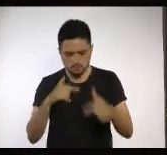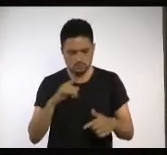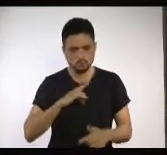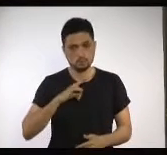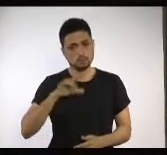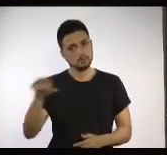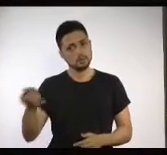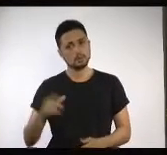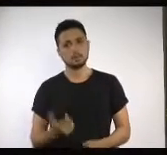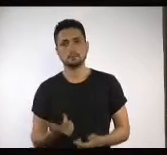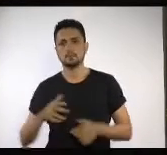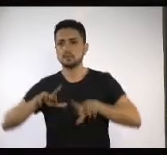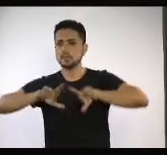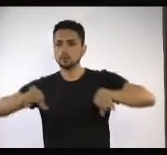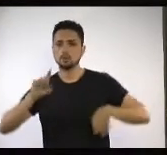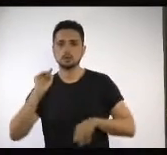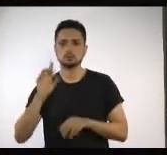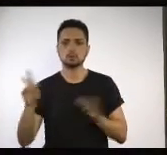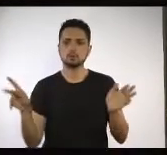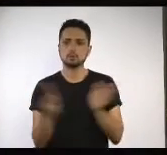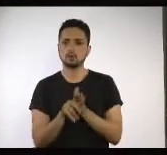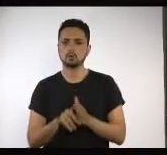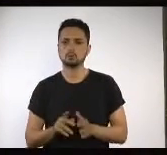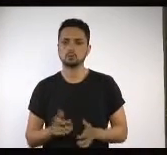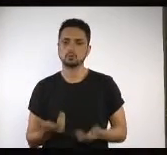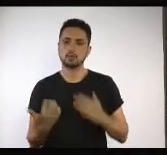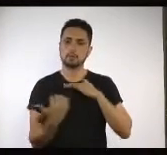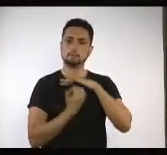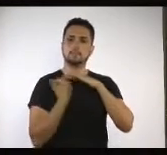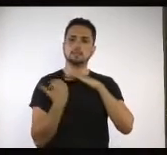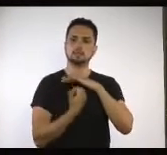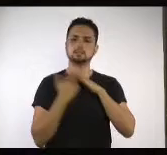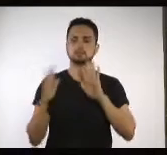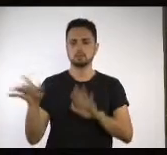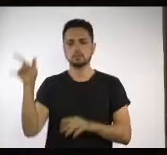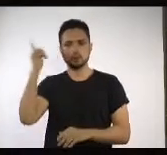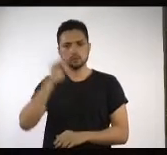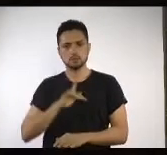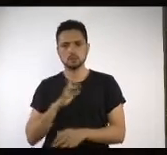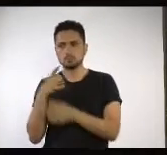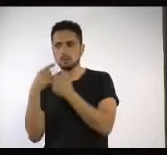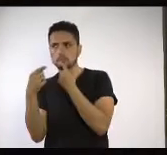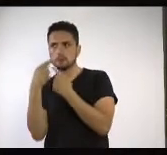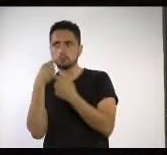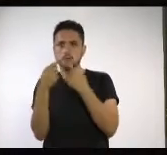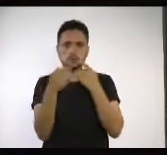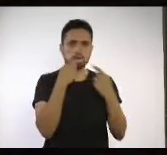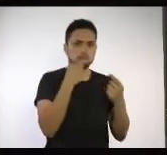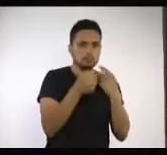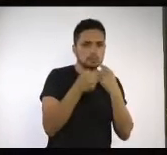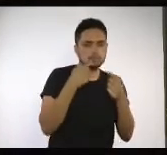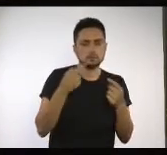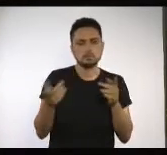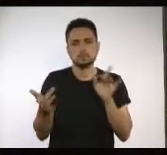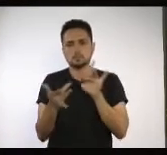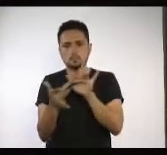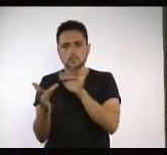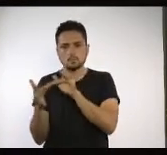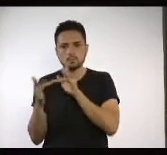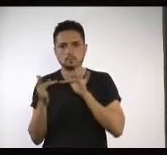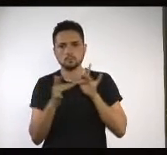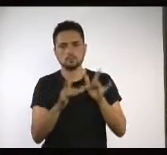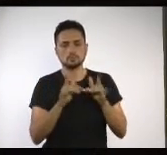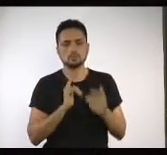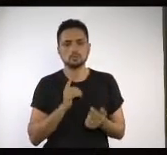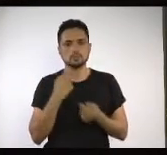discussão que não é apenas uma discussão meramente corporativa, mas consegue articular, consegue conectar o debate